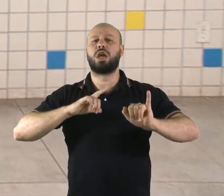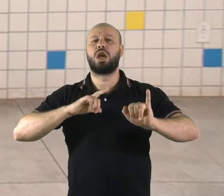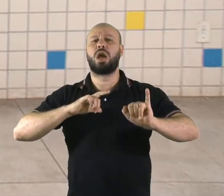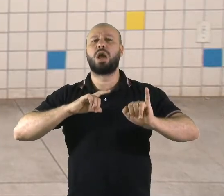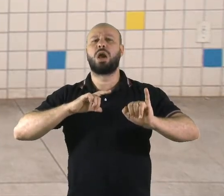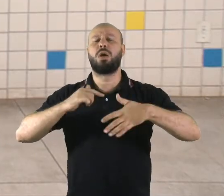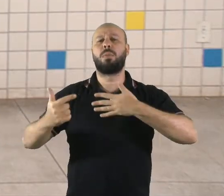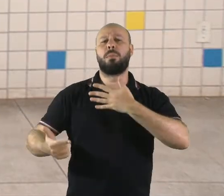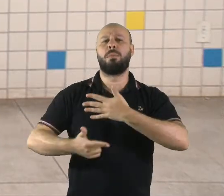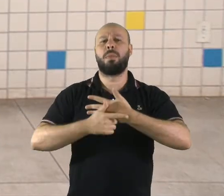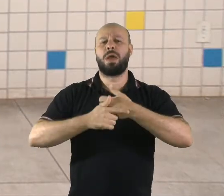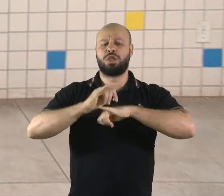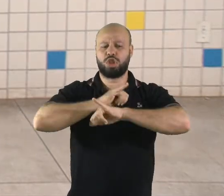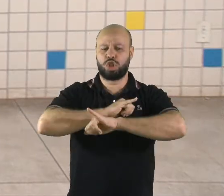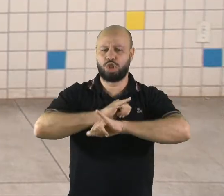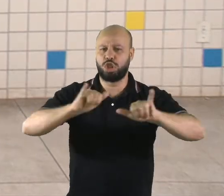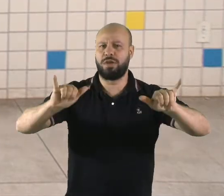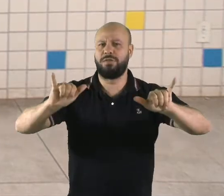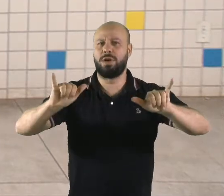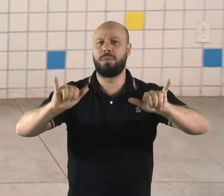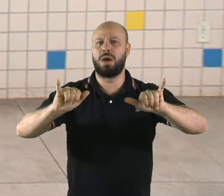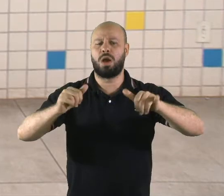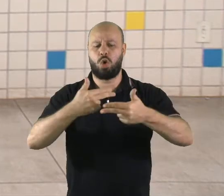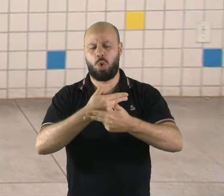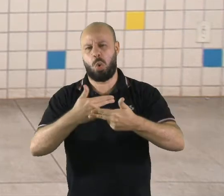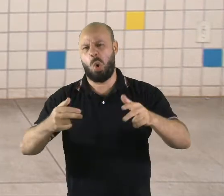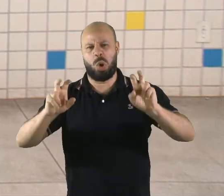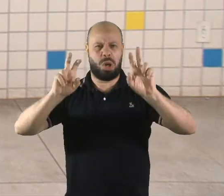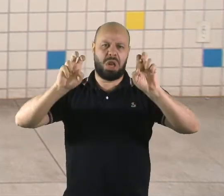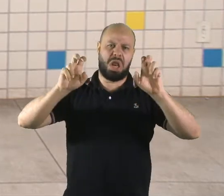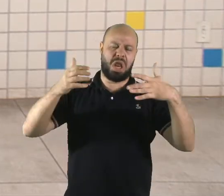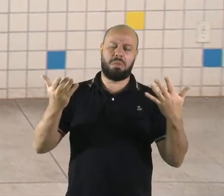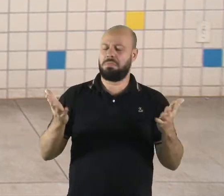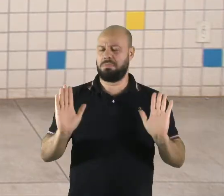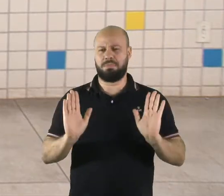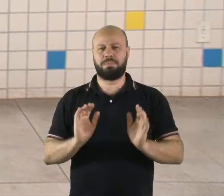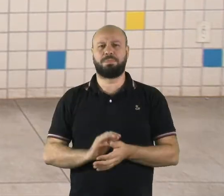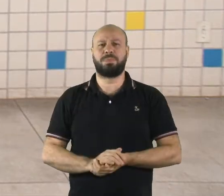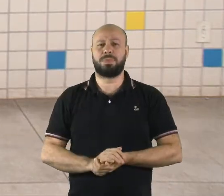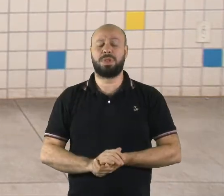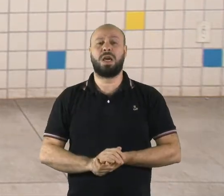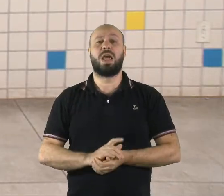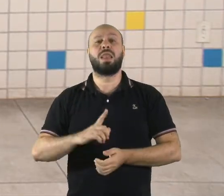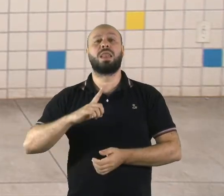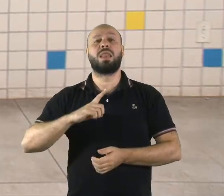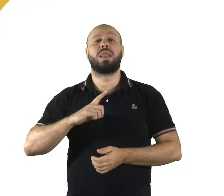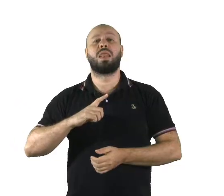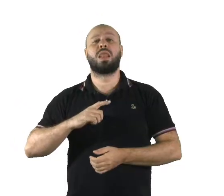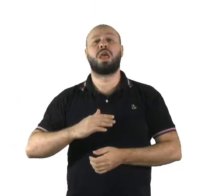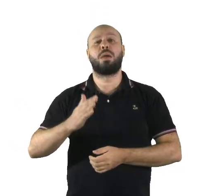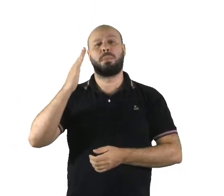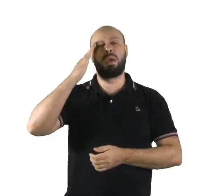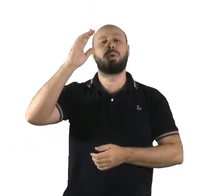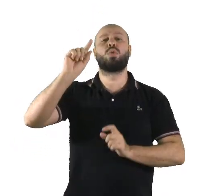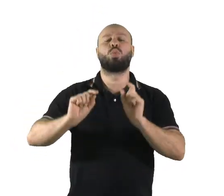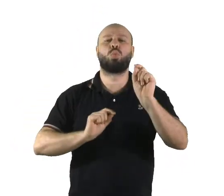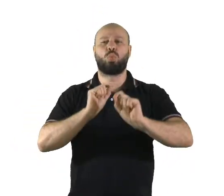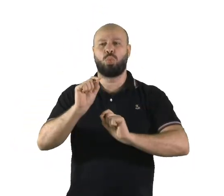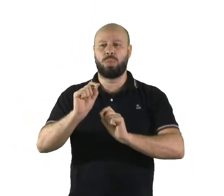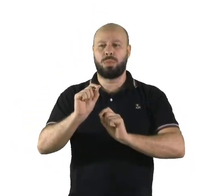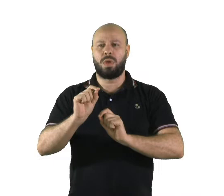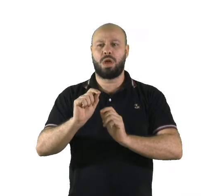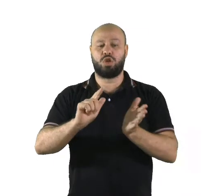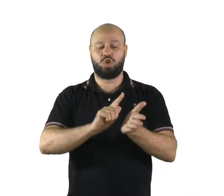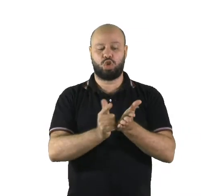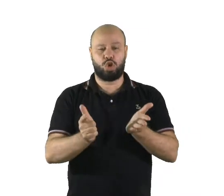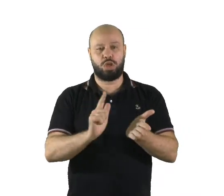de informar-nos sobre algum tema, algum assunto, aparece principalmente em jornais